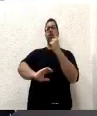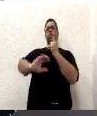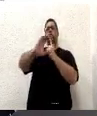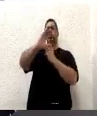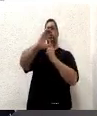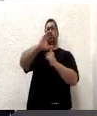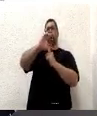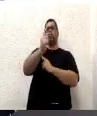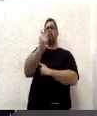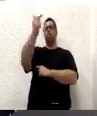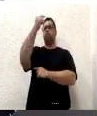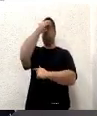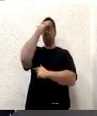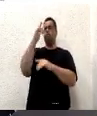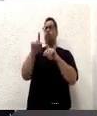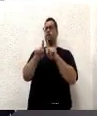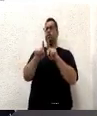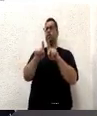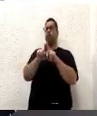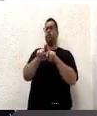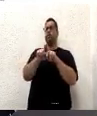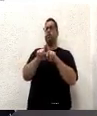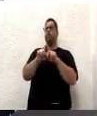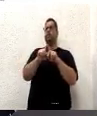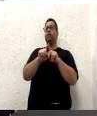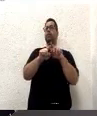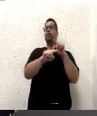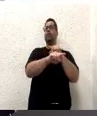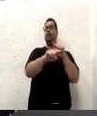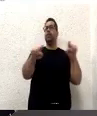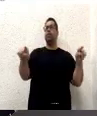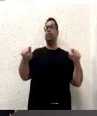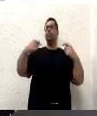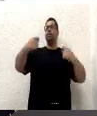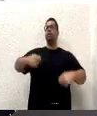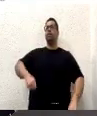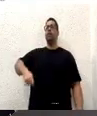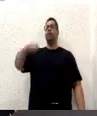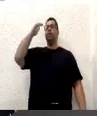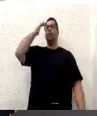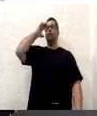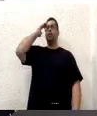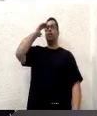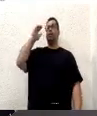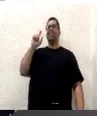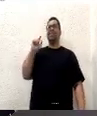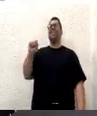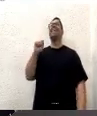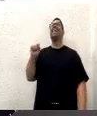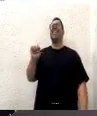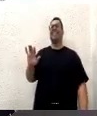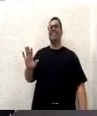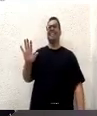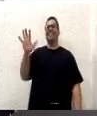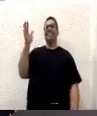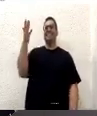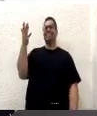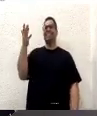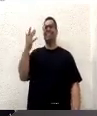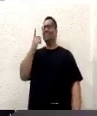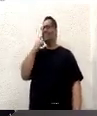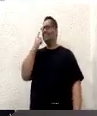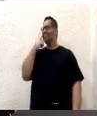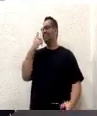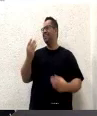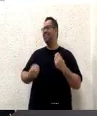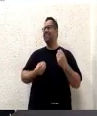pessoas entenderem o que ocorre na nossa cidade e como que elas podem nos ajudar também a construir uma Corderópolis cada vez melhor. Então,